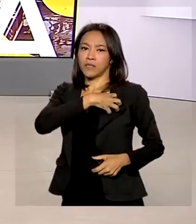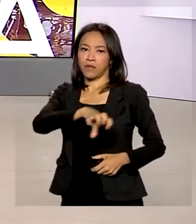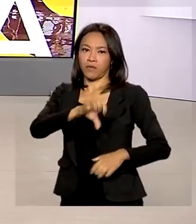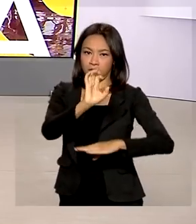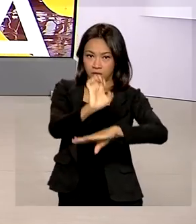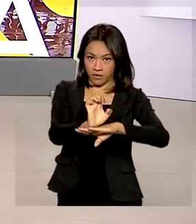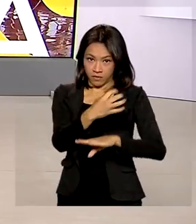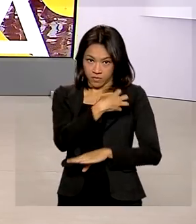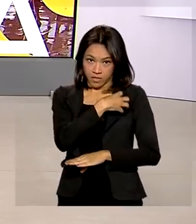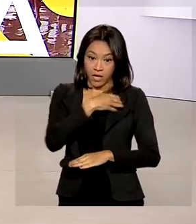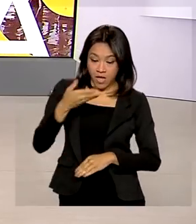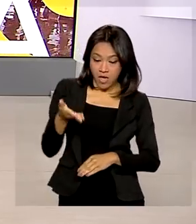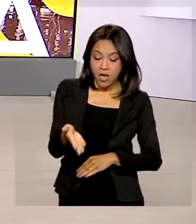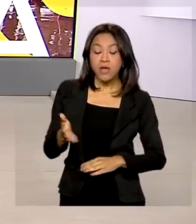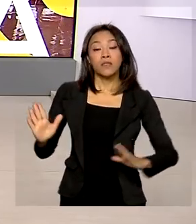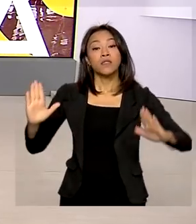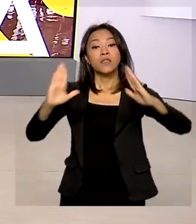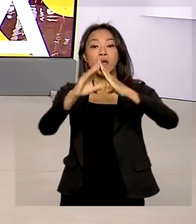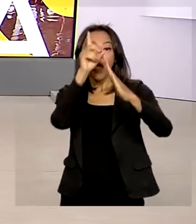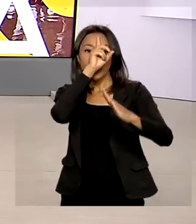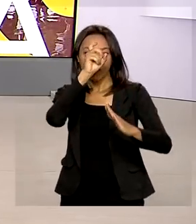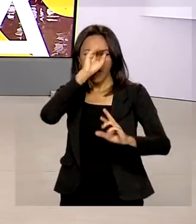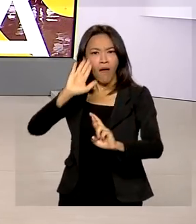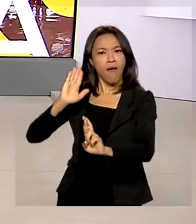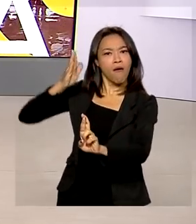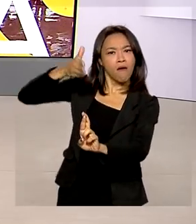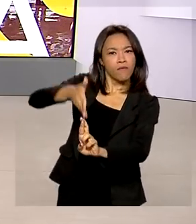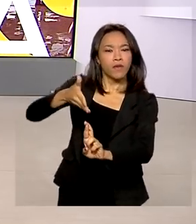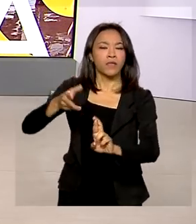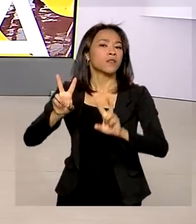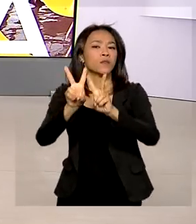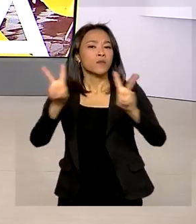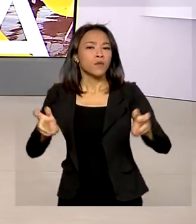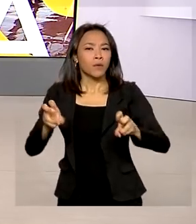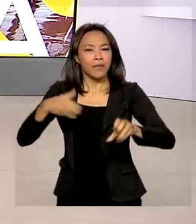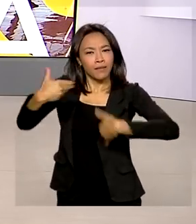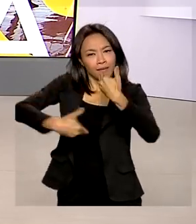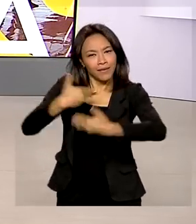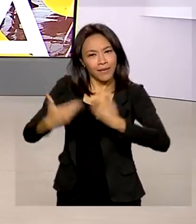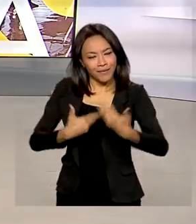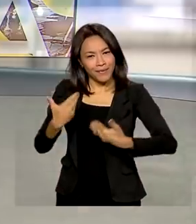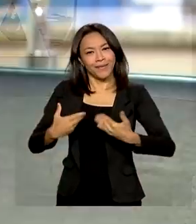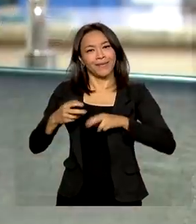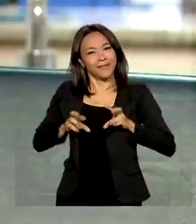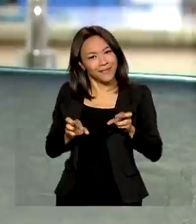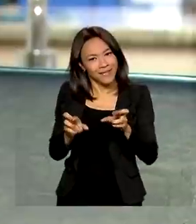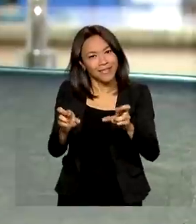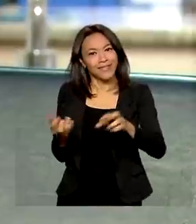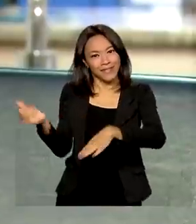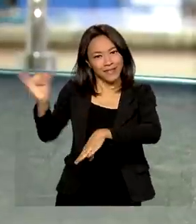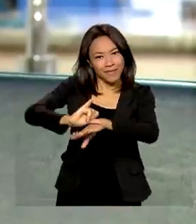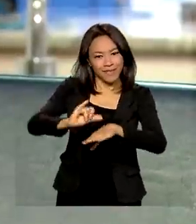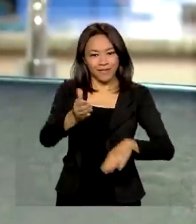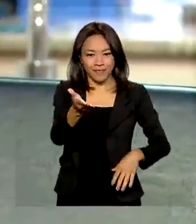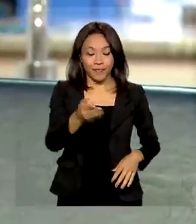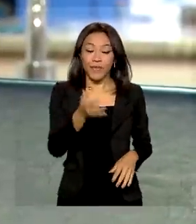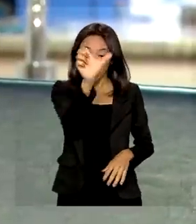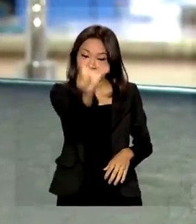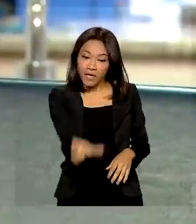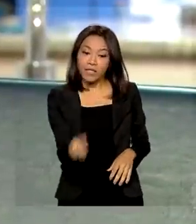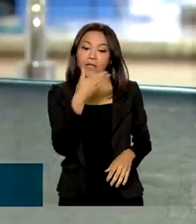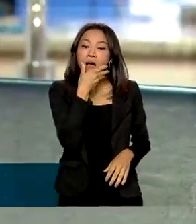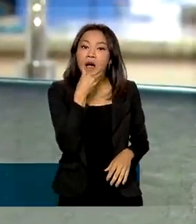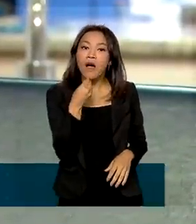Bahia. O hospital é referência em tratamento contra o câncer na capital baiana. Pedro foi diagnosticado